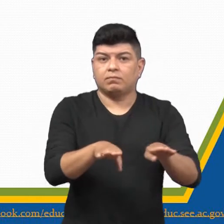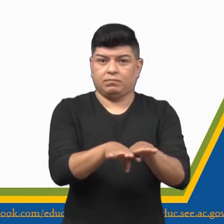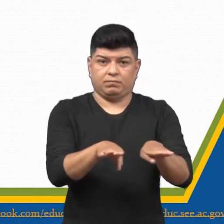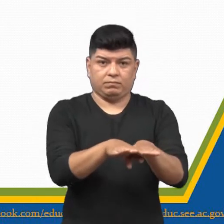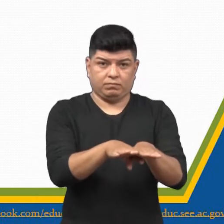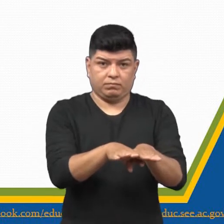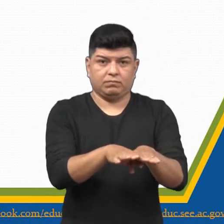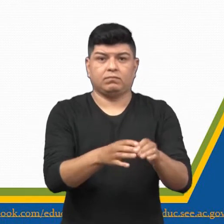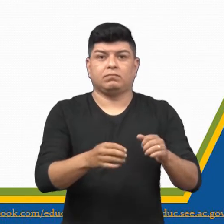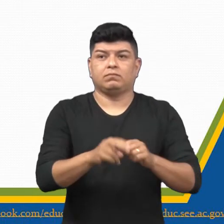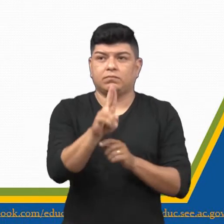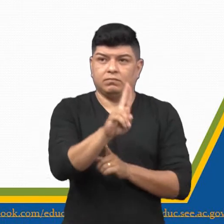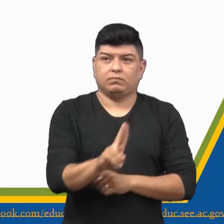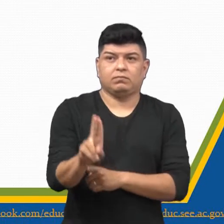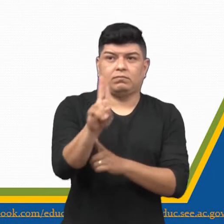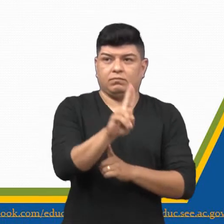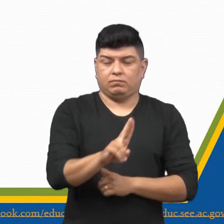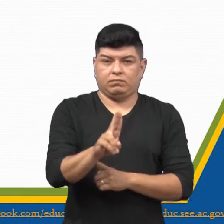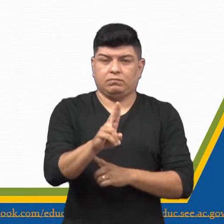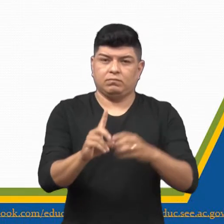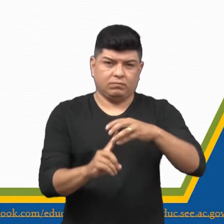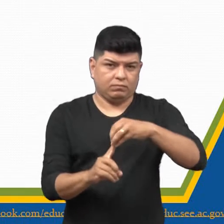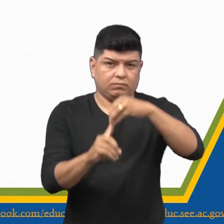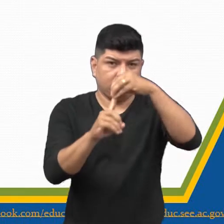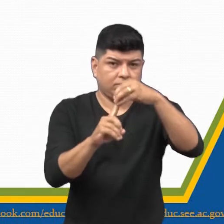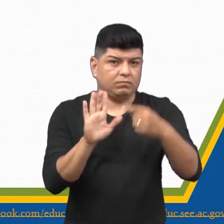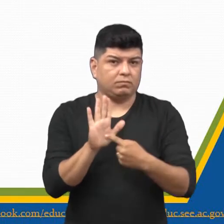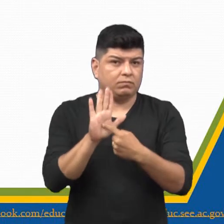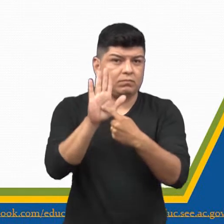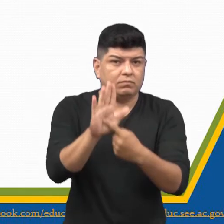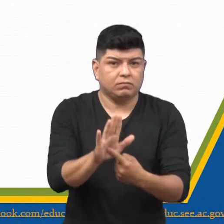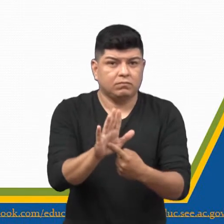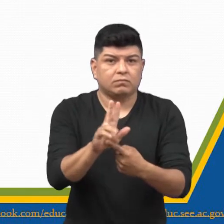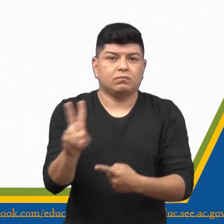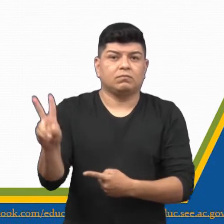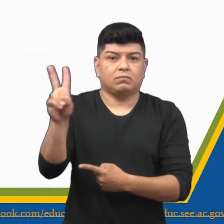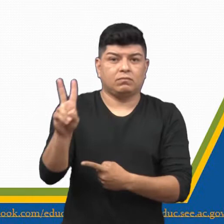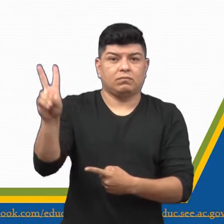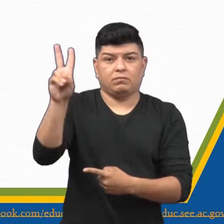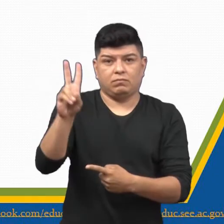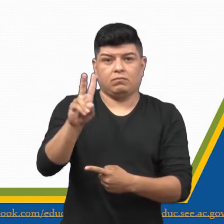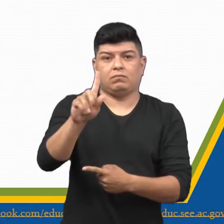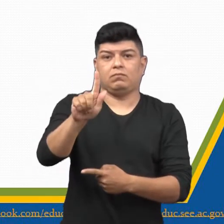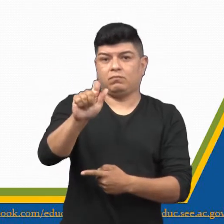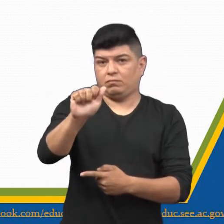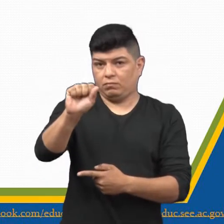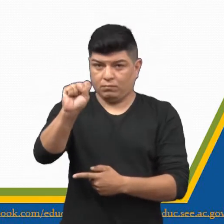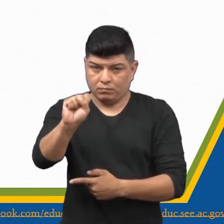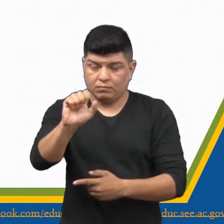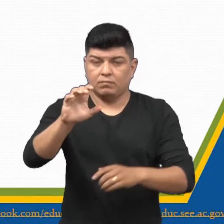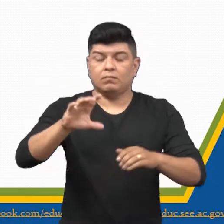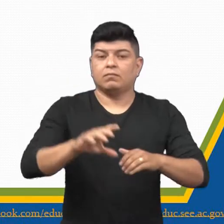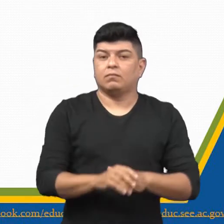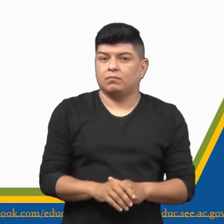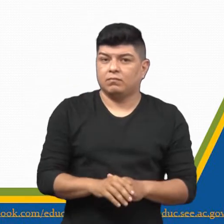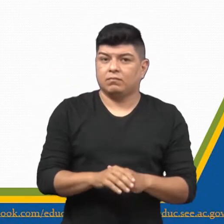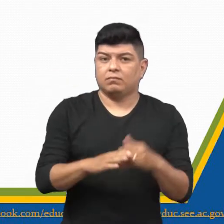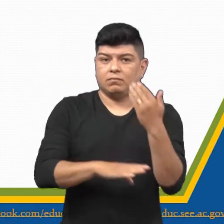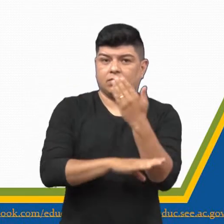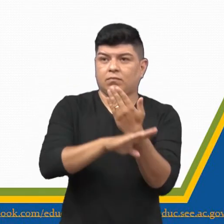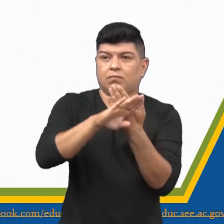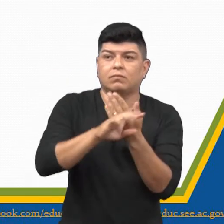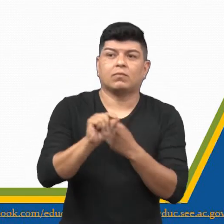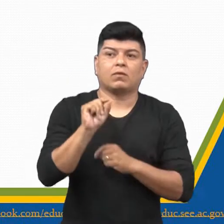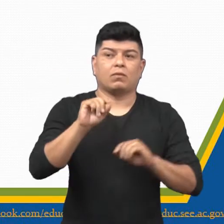a escala absoluta para indicar o valor da temperatura de um gás, ou seja, a escala